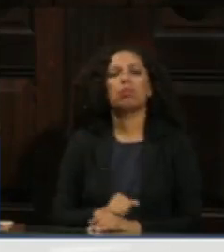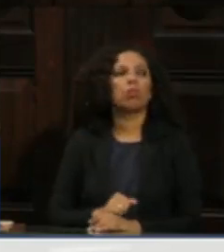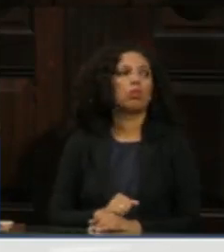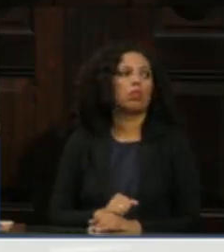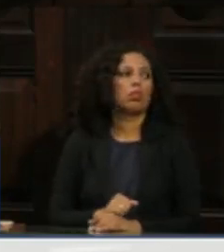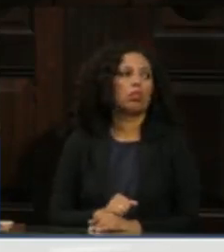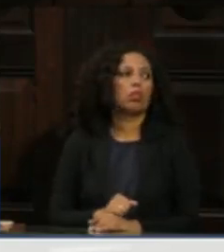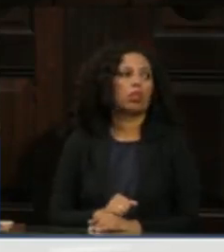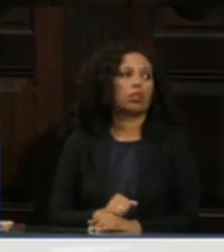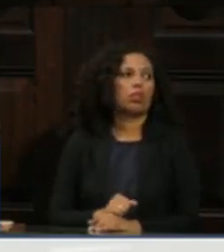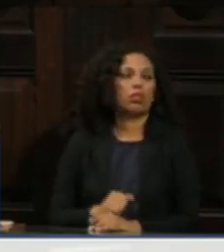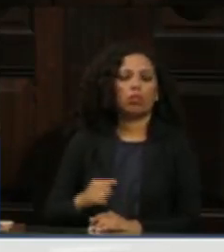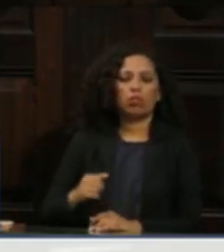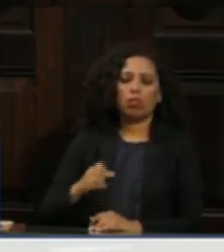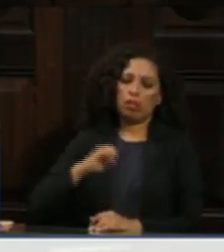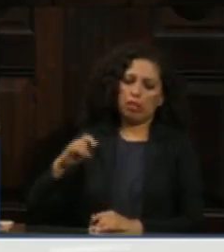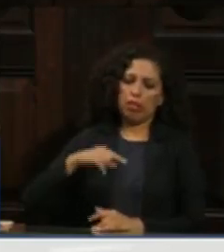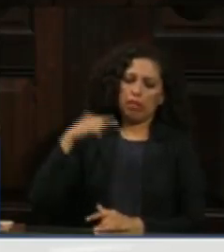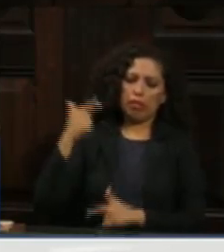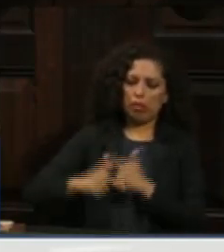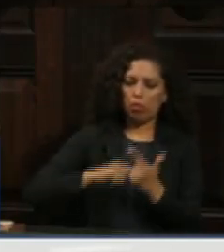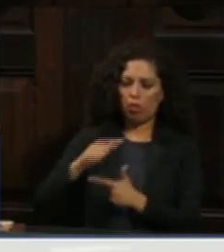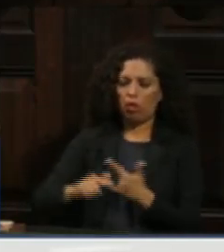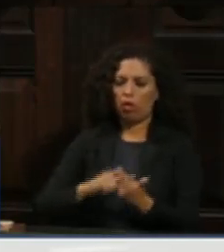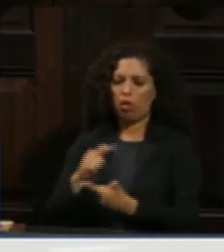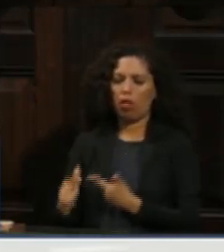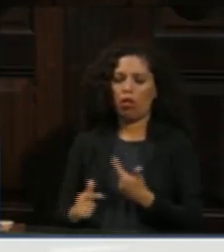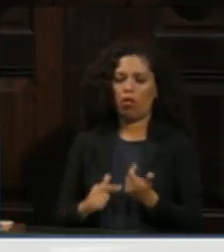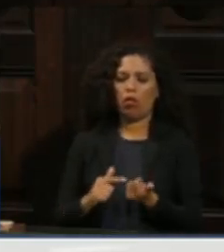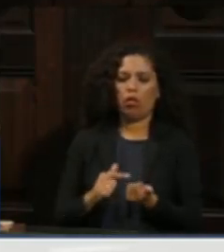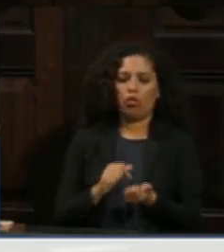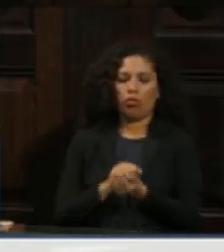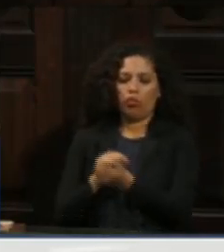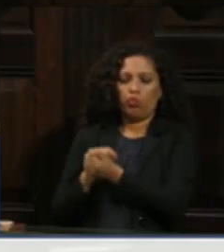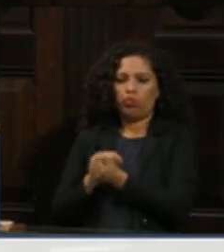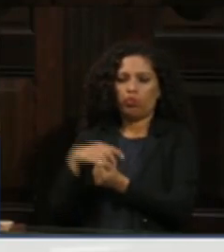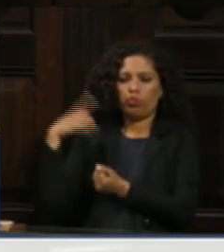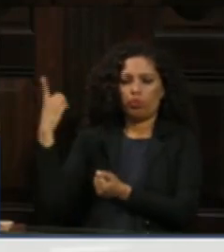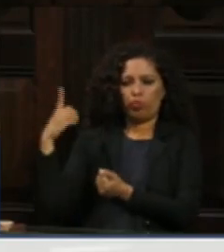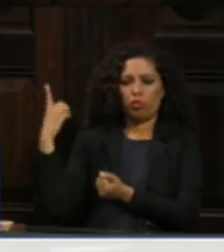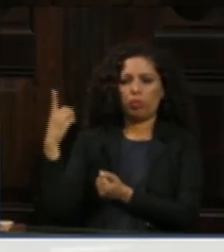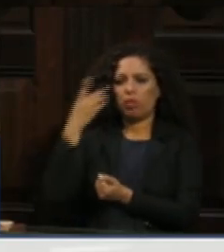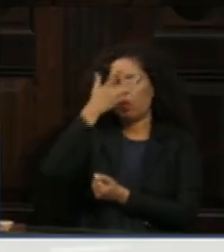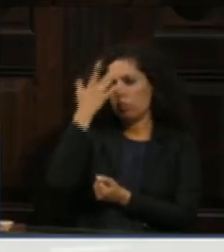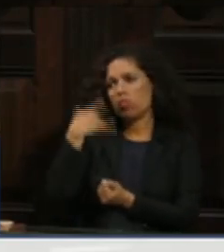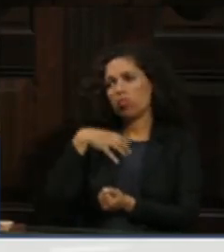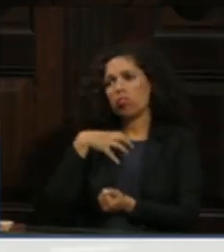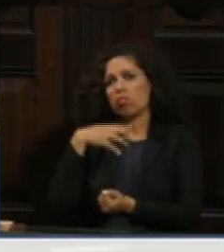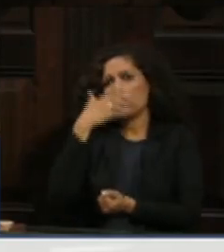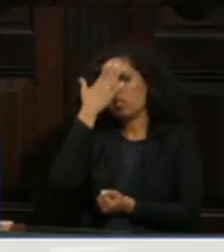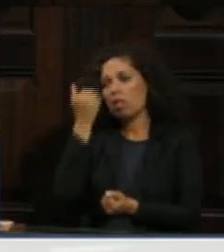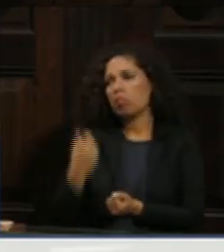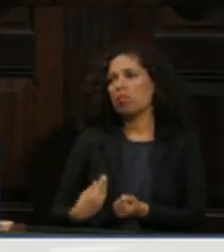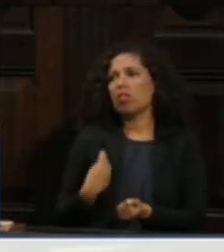a questão do exercício da advocacia, tiveram a sua vida devassada,